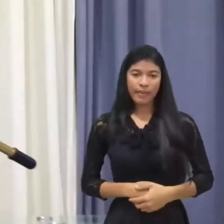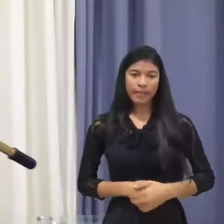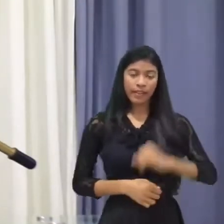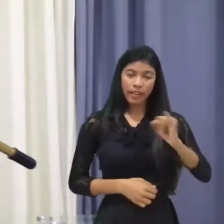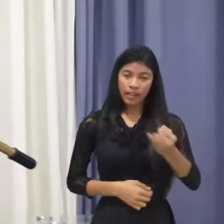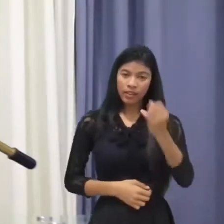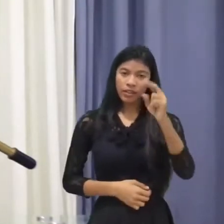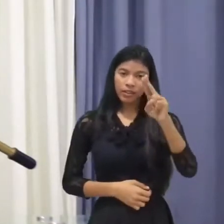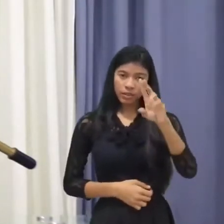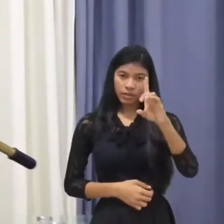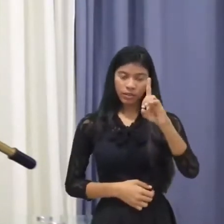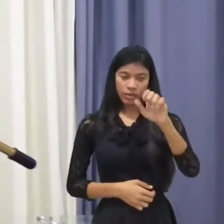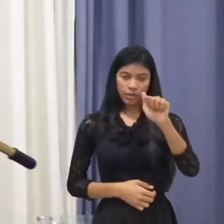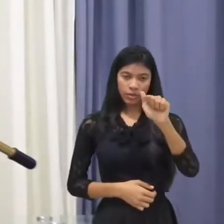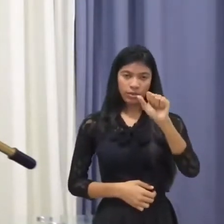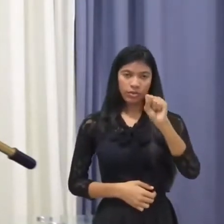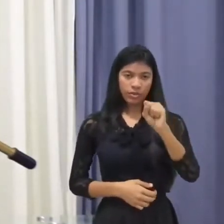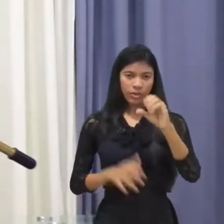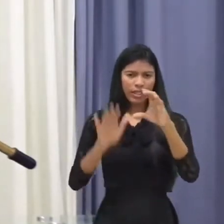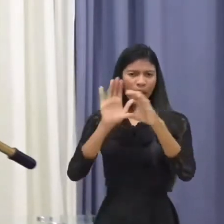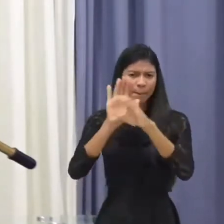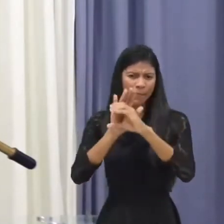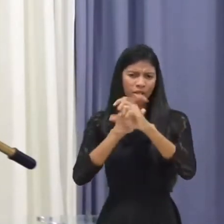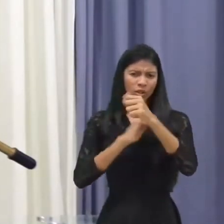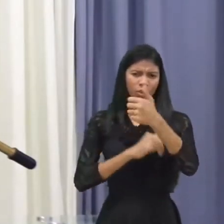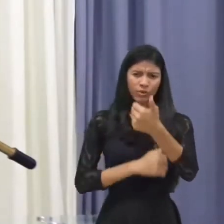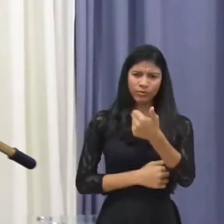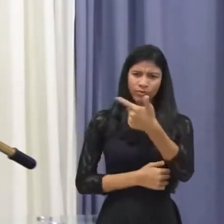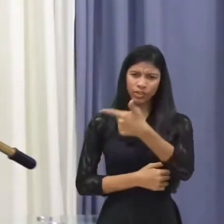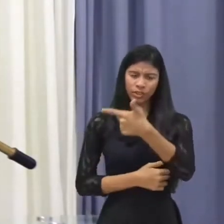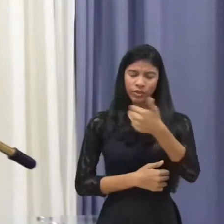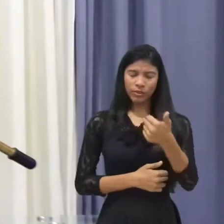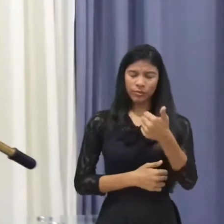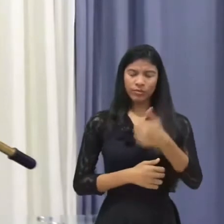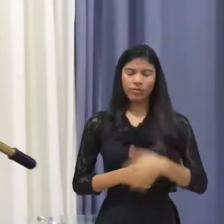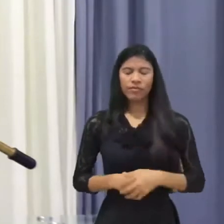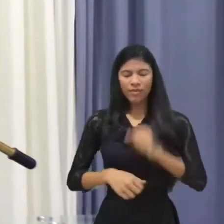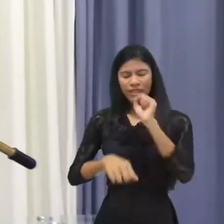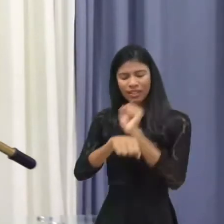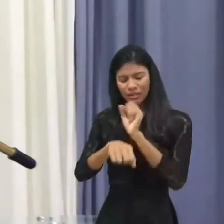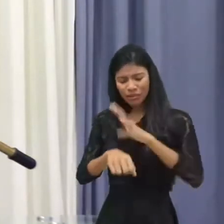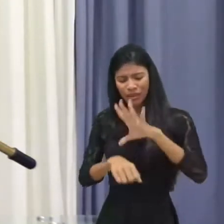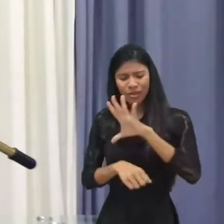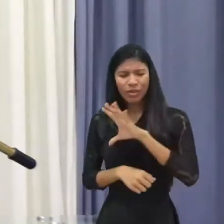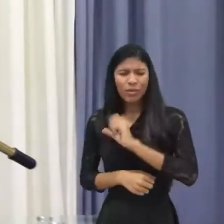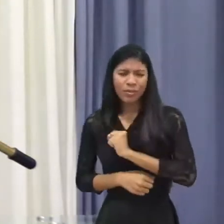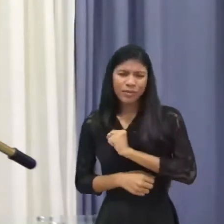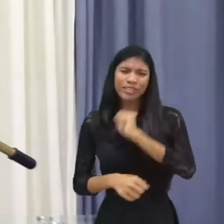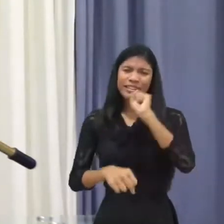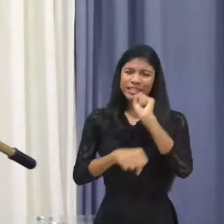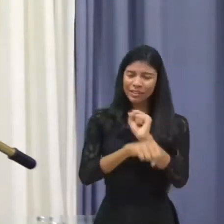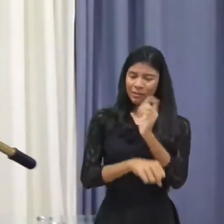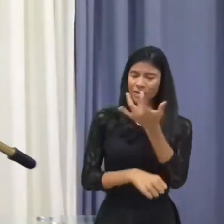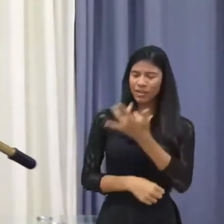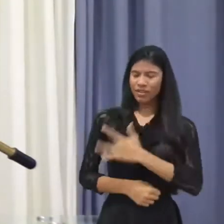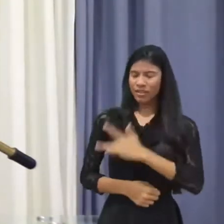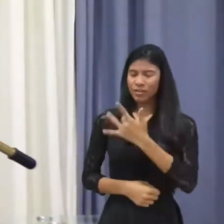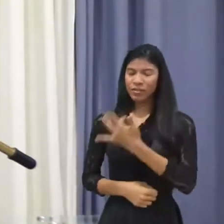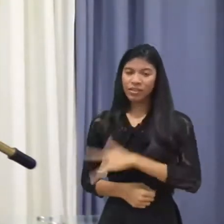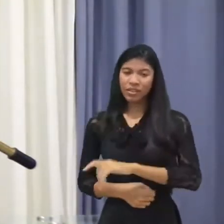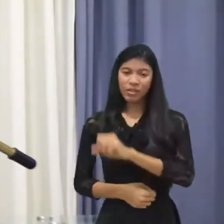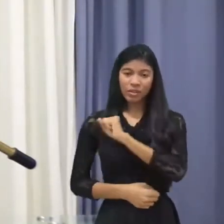dizer: guardai-vos no amor de Deus, esperando a misericórdia de nosso Senhor Jesus